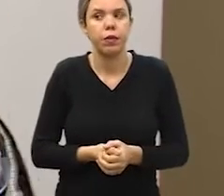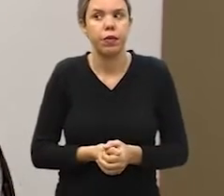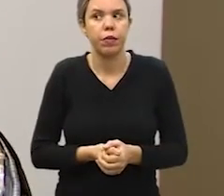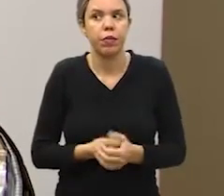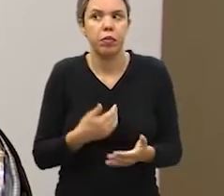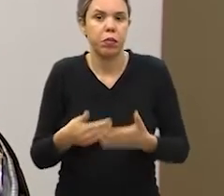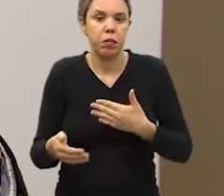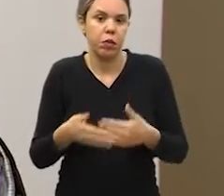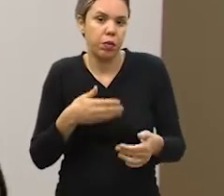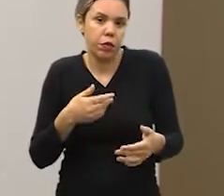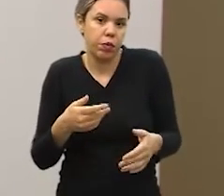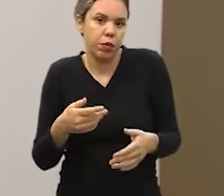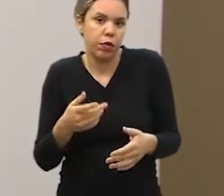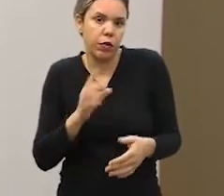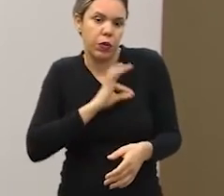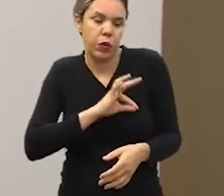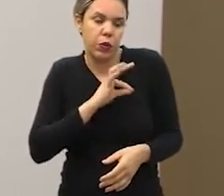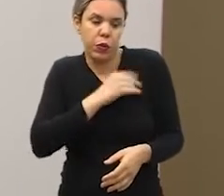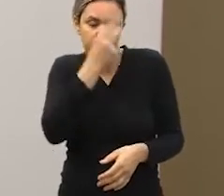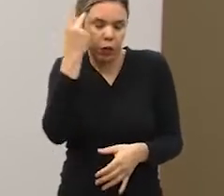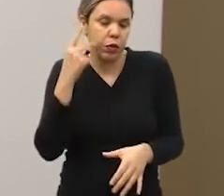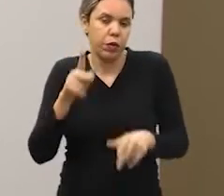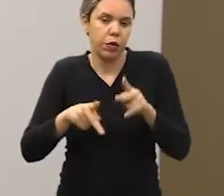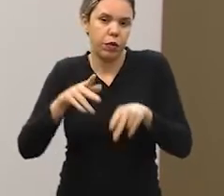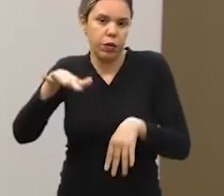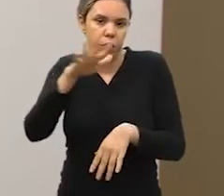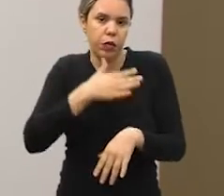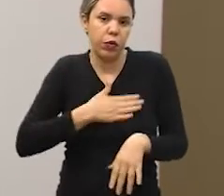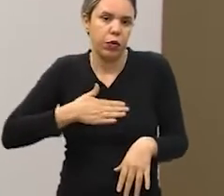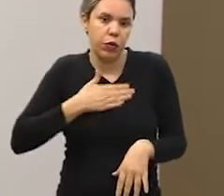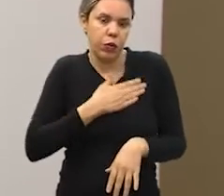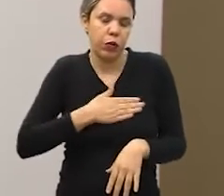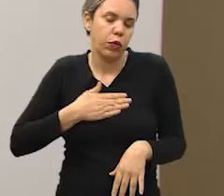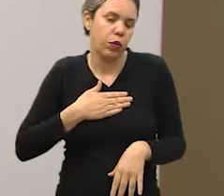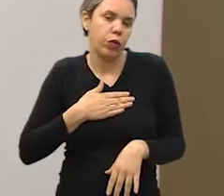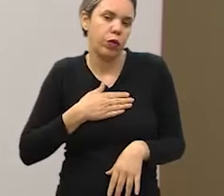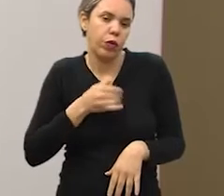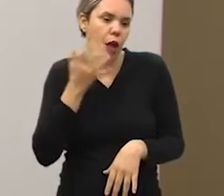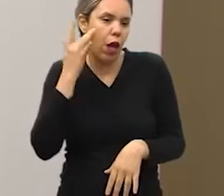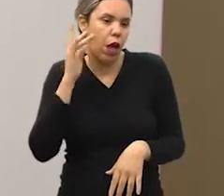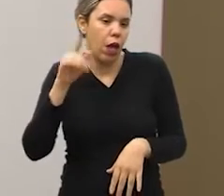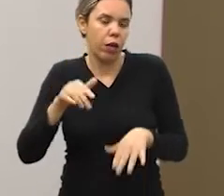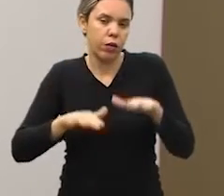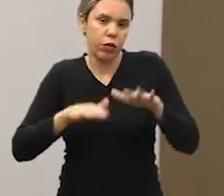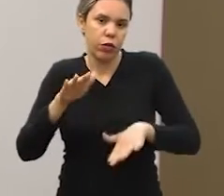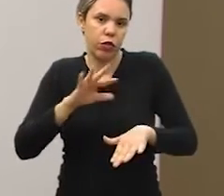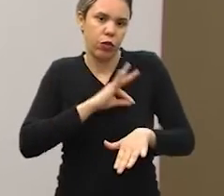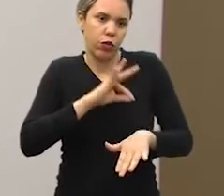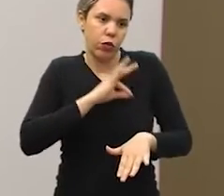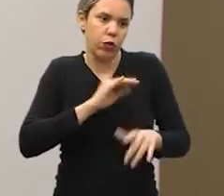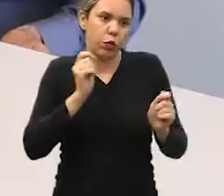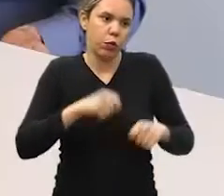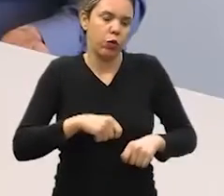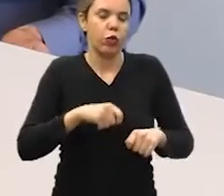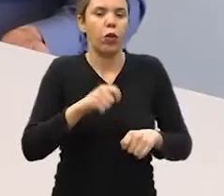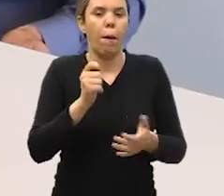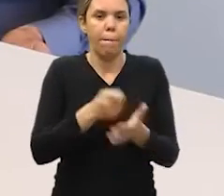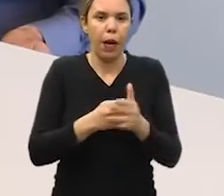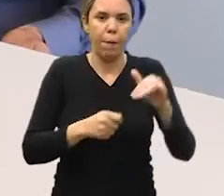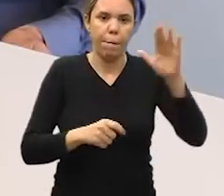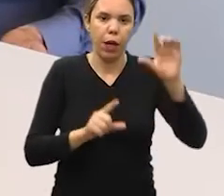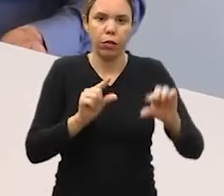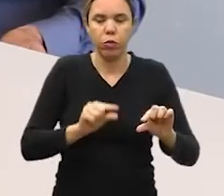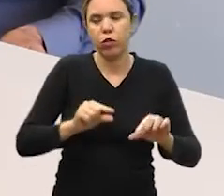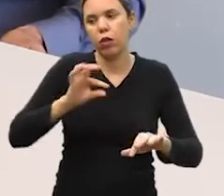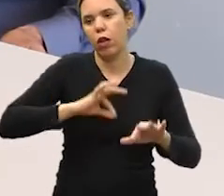isso independe da renda da pessoa, e tem pessoas que gostam de constituir isso de acordo com a renda, porque muitas vezes a pessoa está